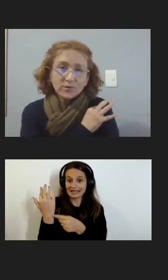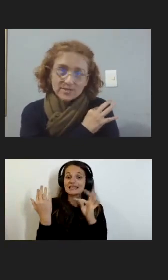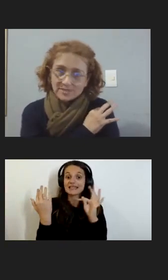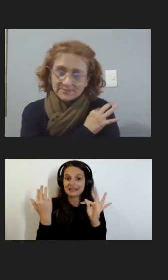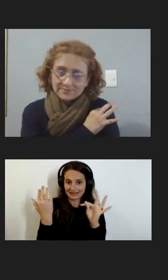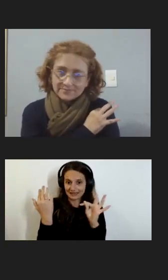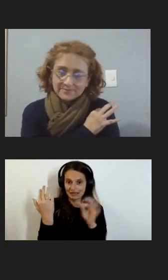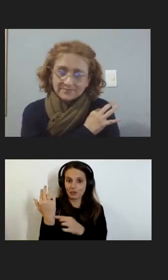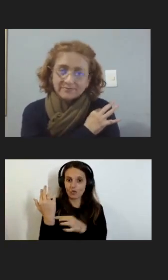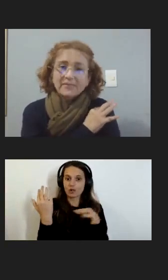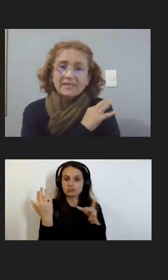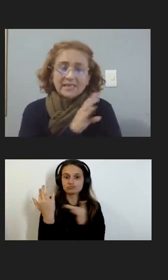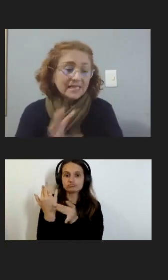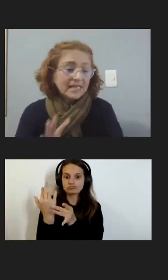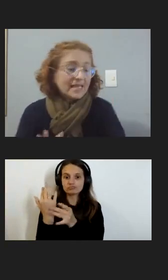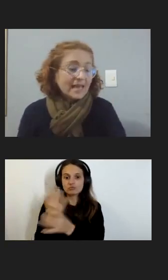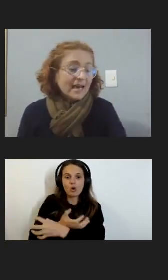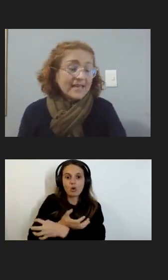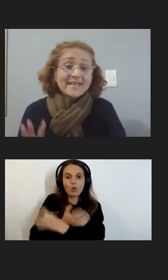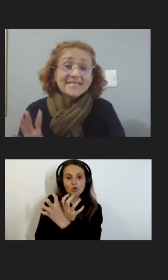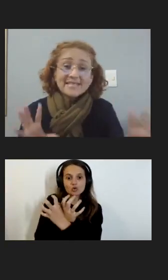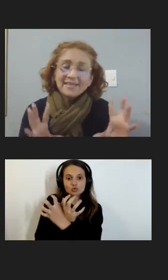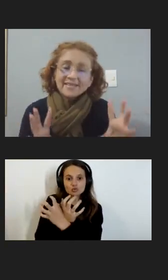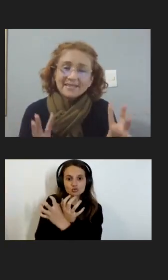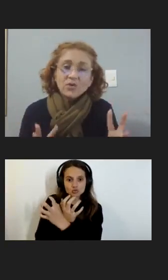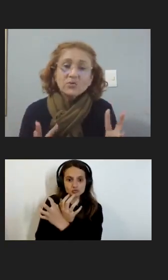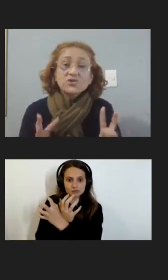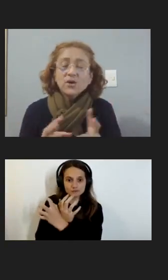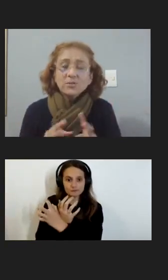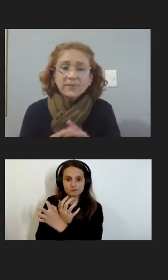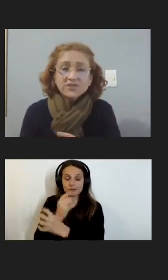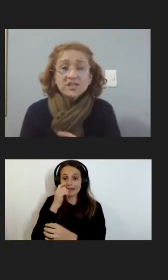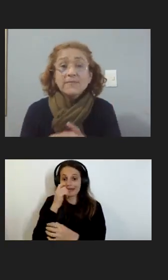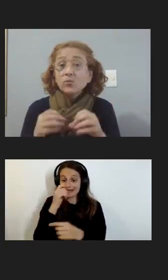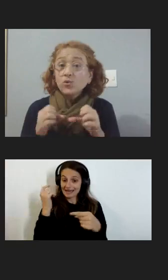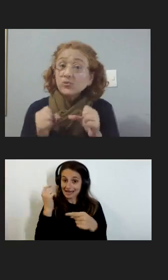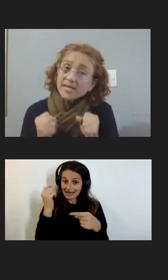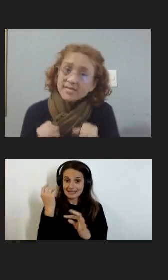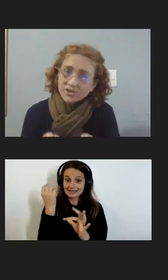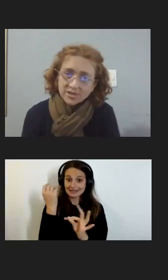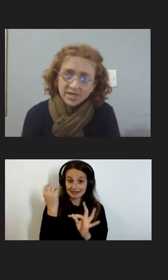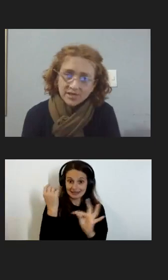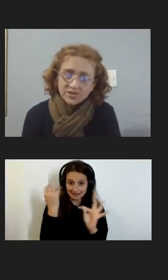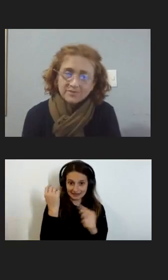estrutura óssea, né? Aí esse tendão, geralmente,